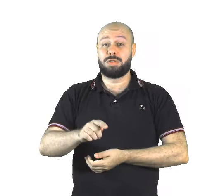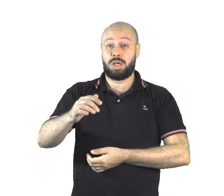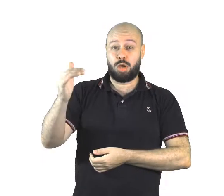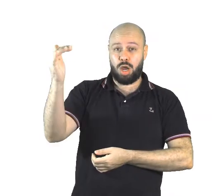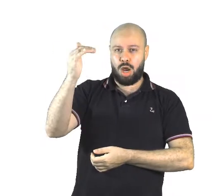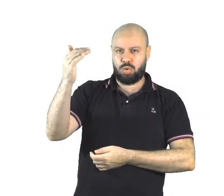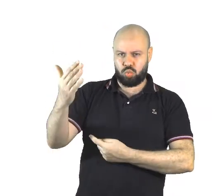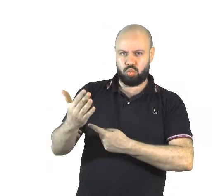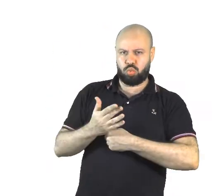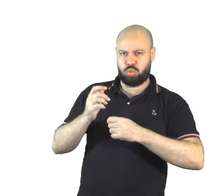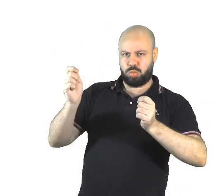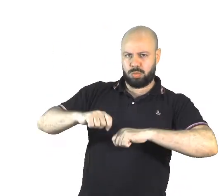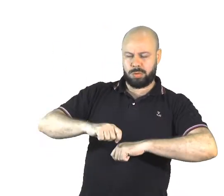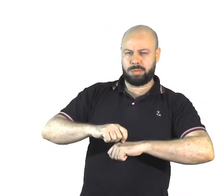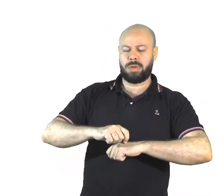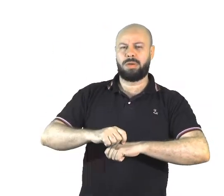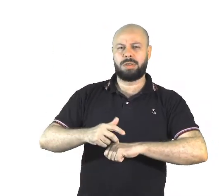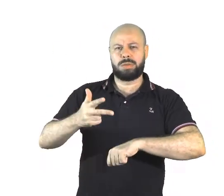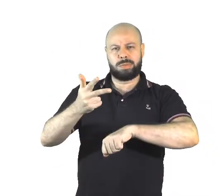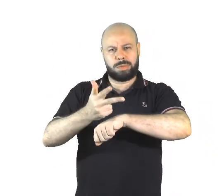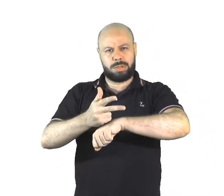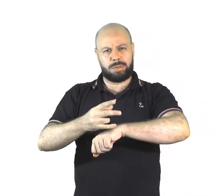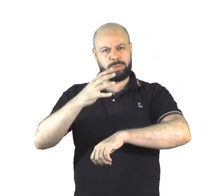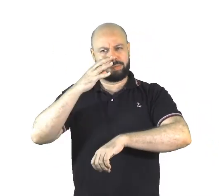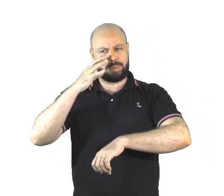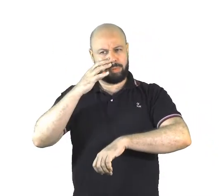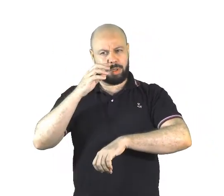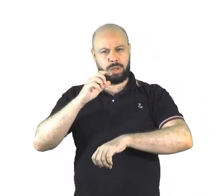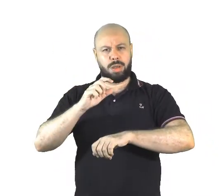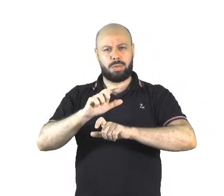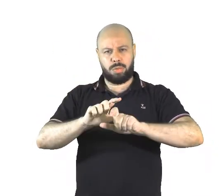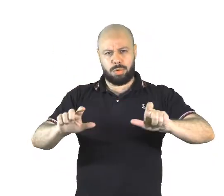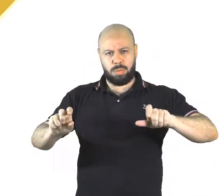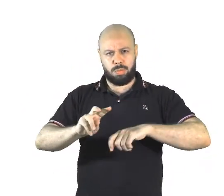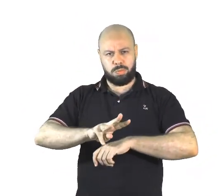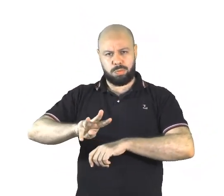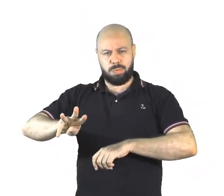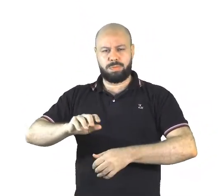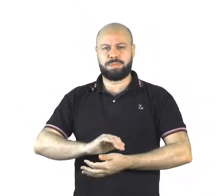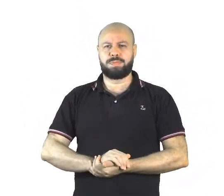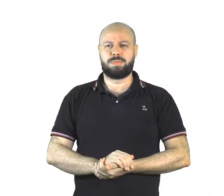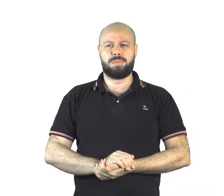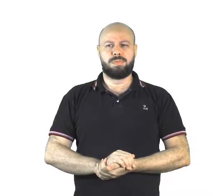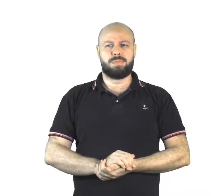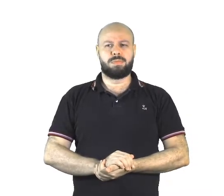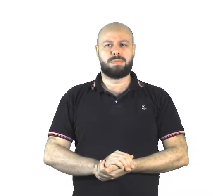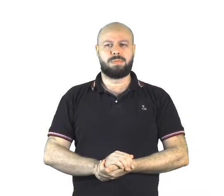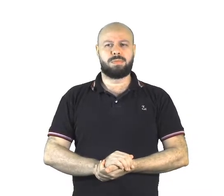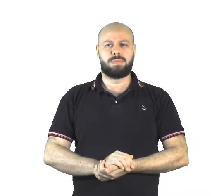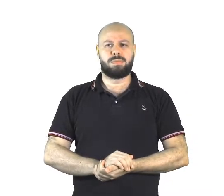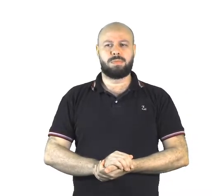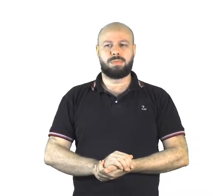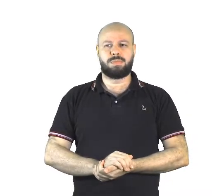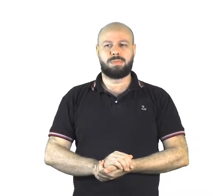adulto, assistir ao vídeo no link aí abaixo. Então,